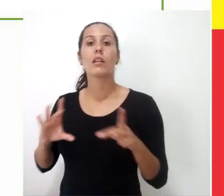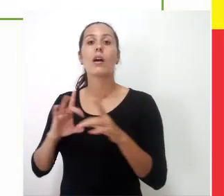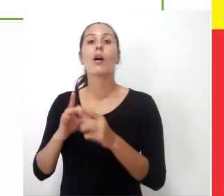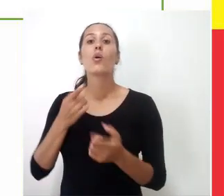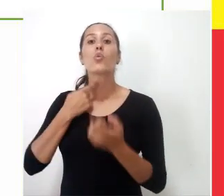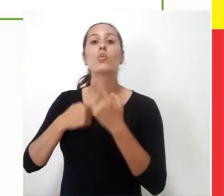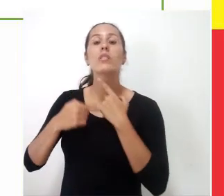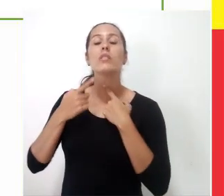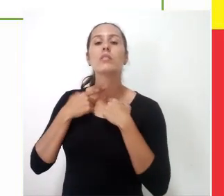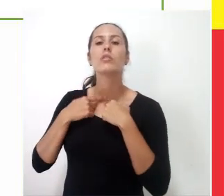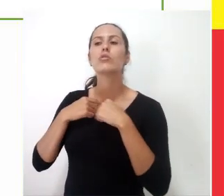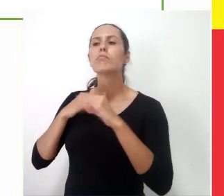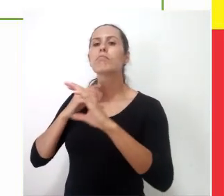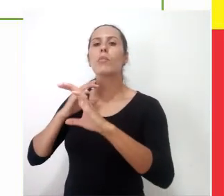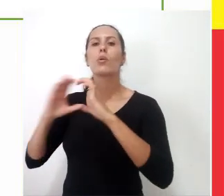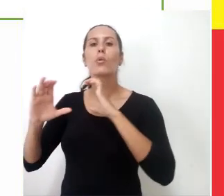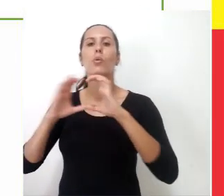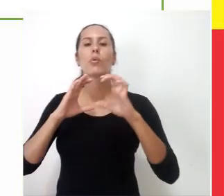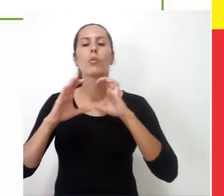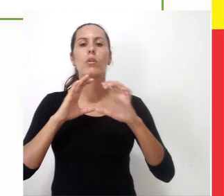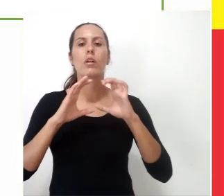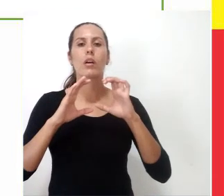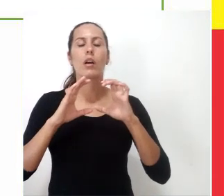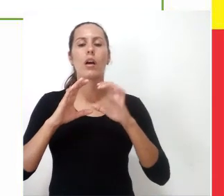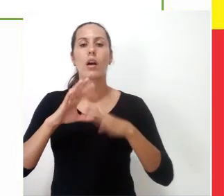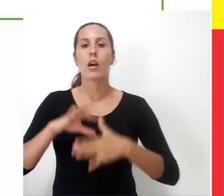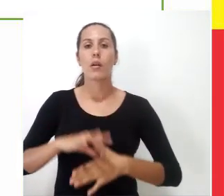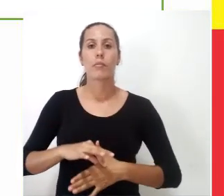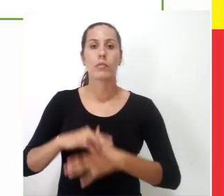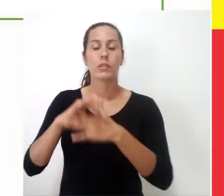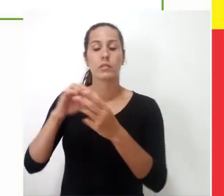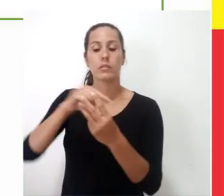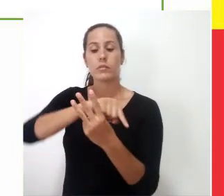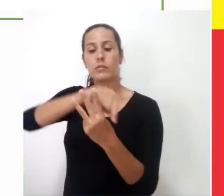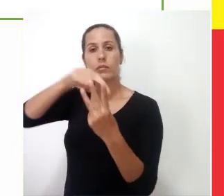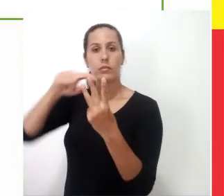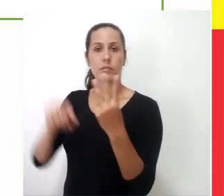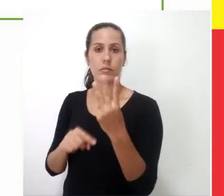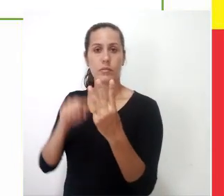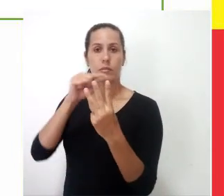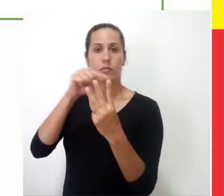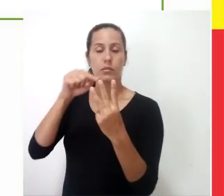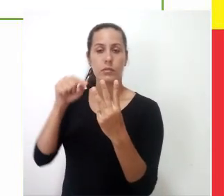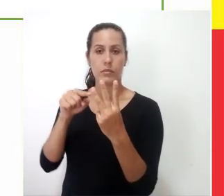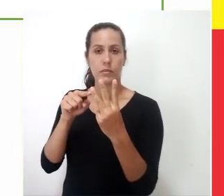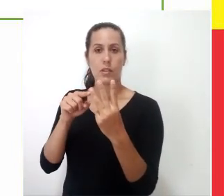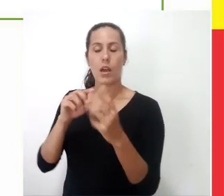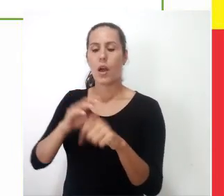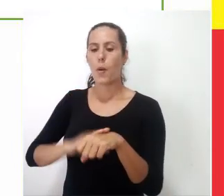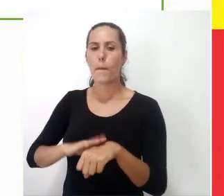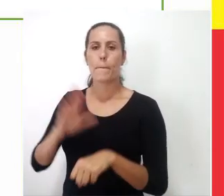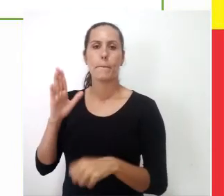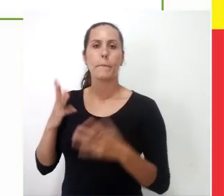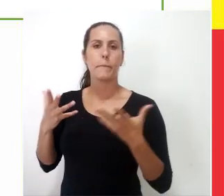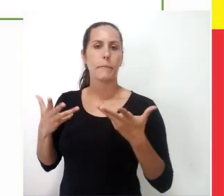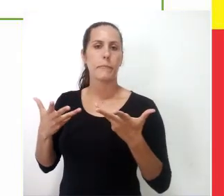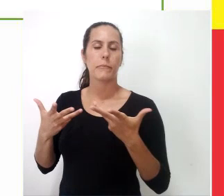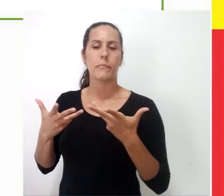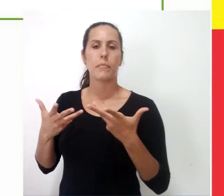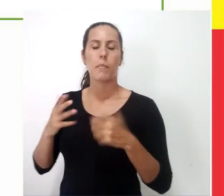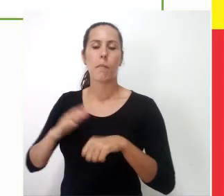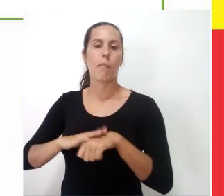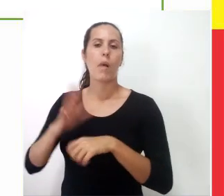está ligada ao desejo de se comunicar. A presença desses três meios de comunicação entre os bens